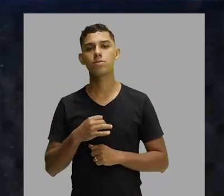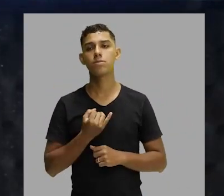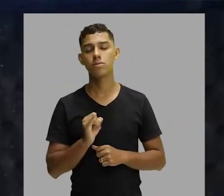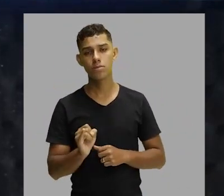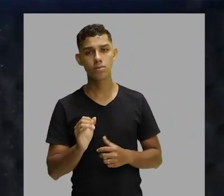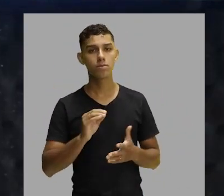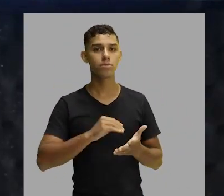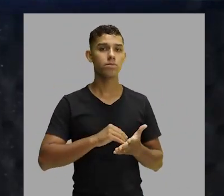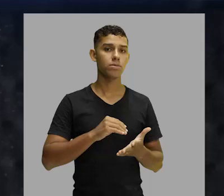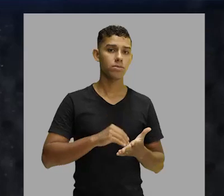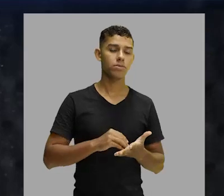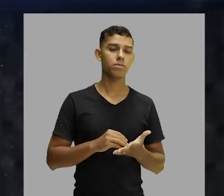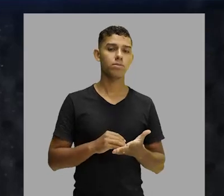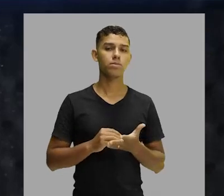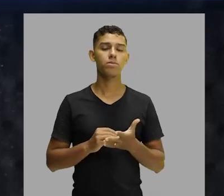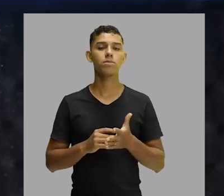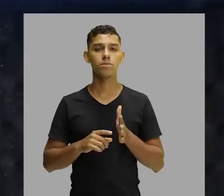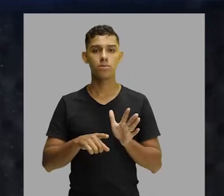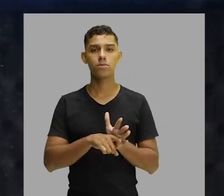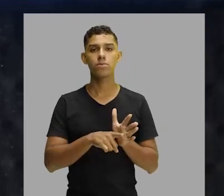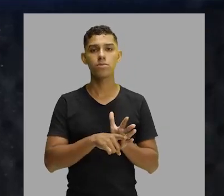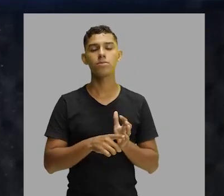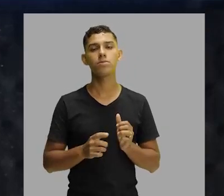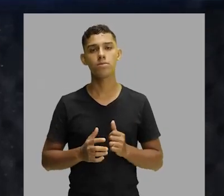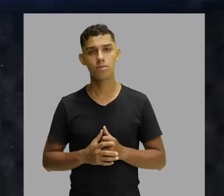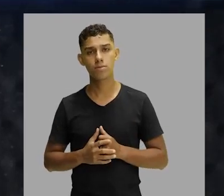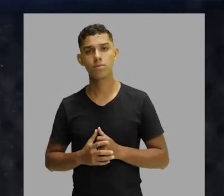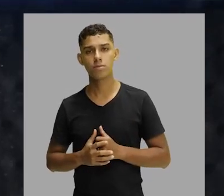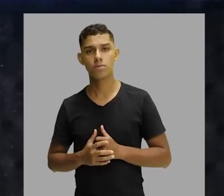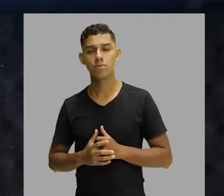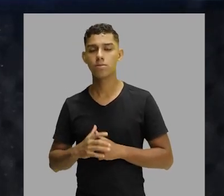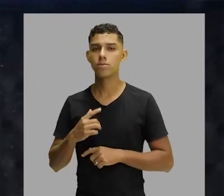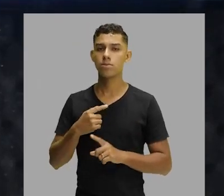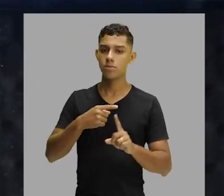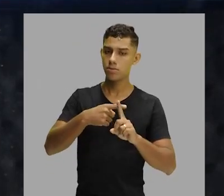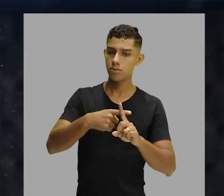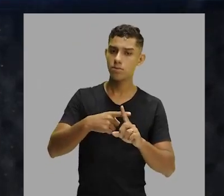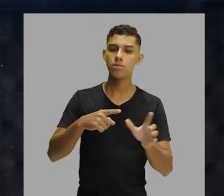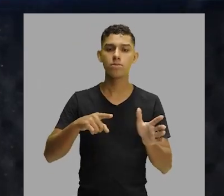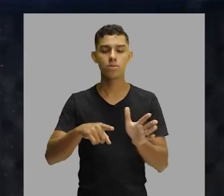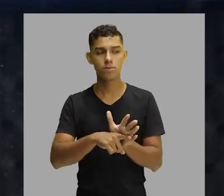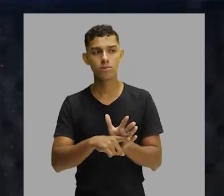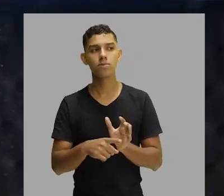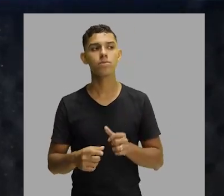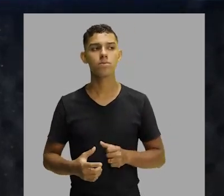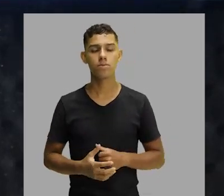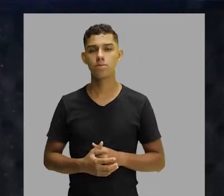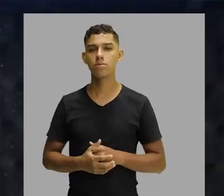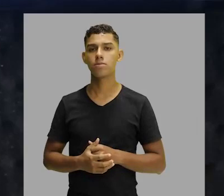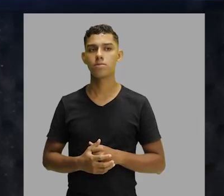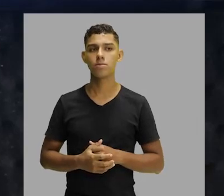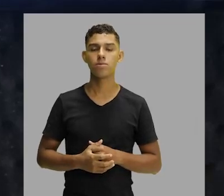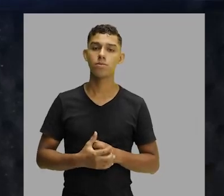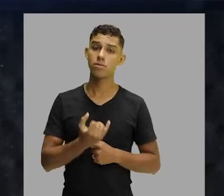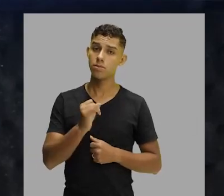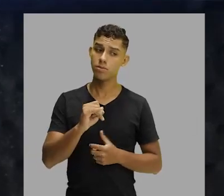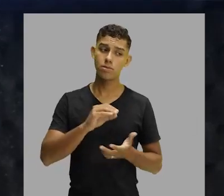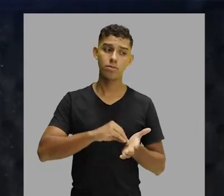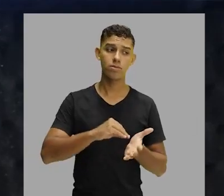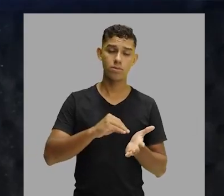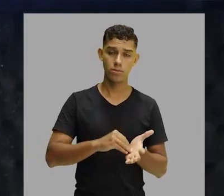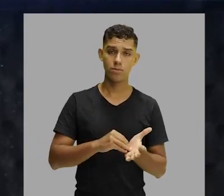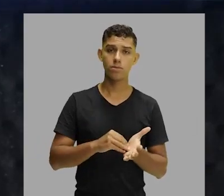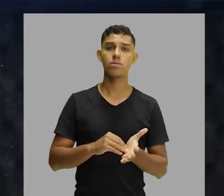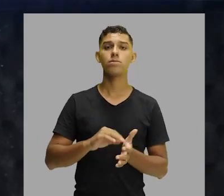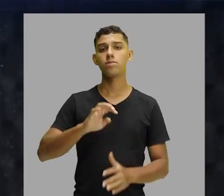negativo. Se falta elétrons, é positivo, ok? Não esqueçam. Se sobra